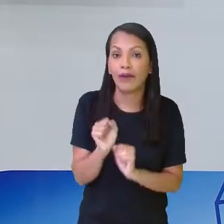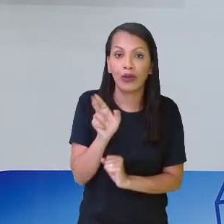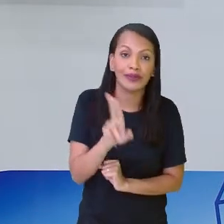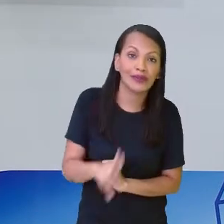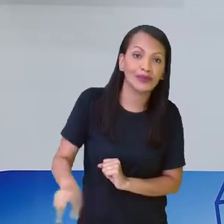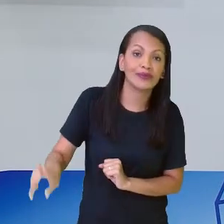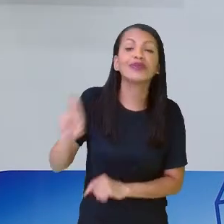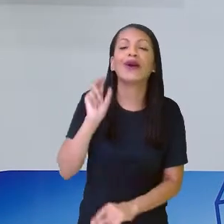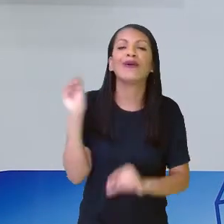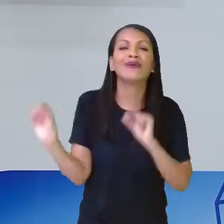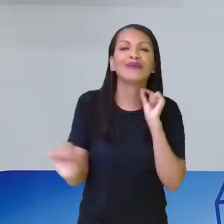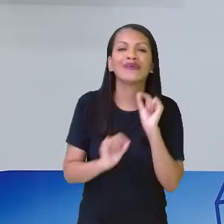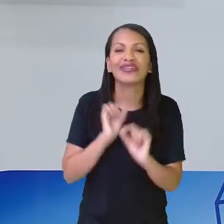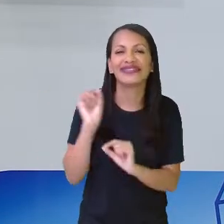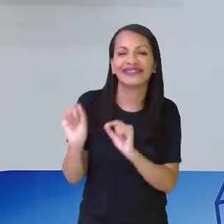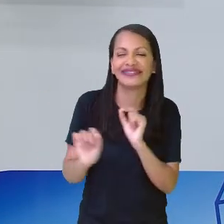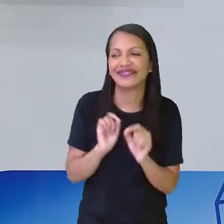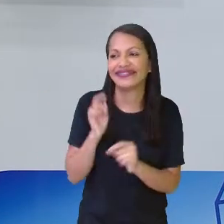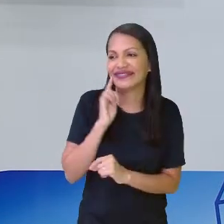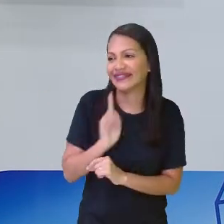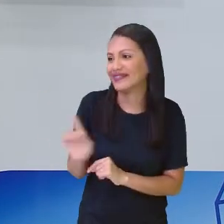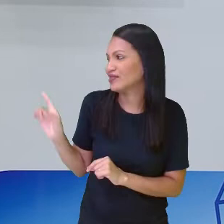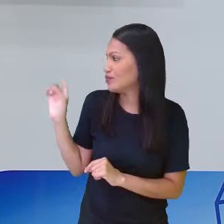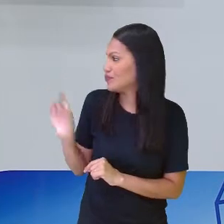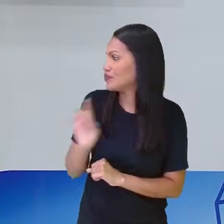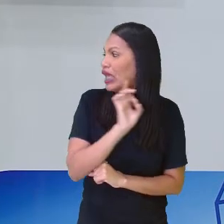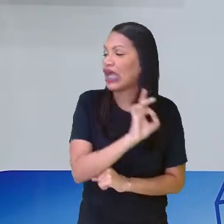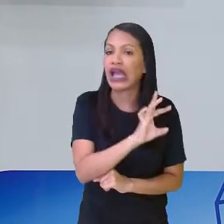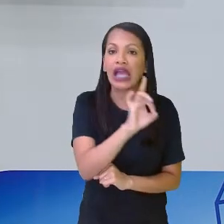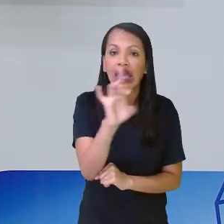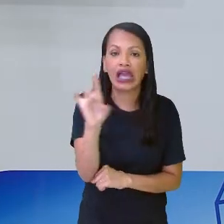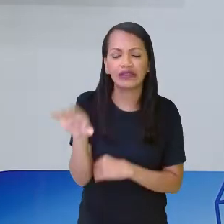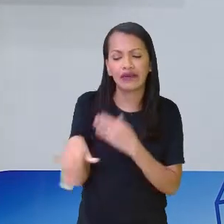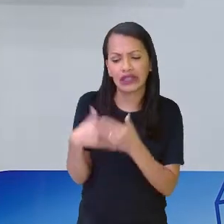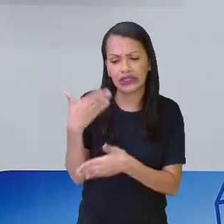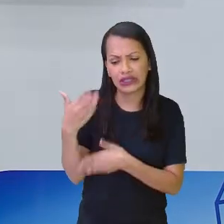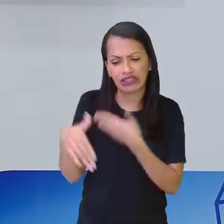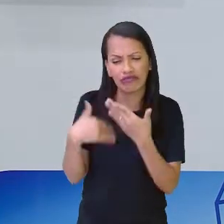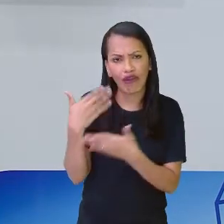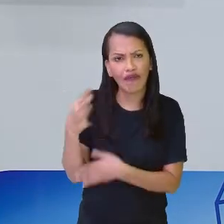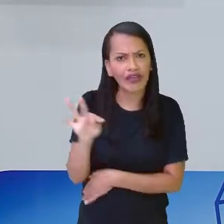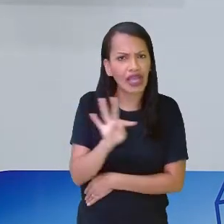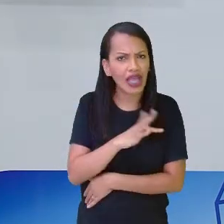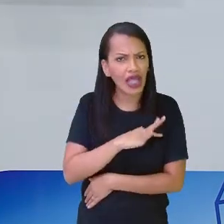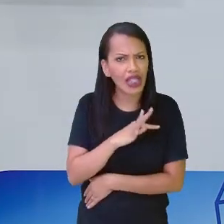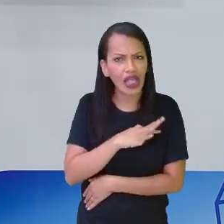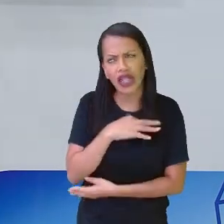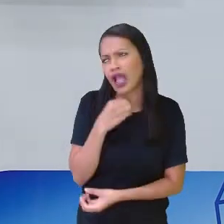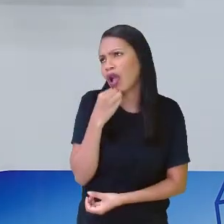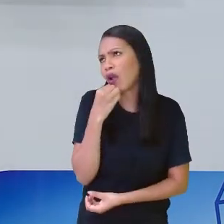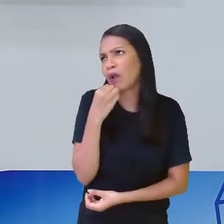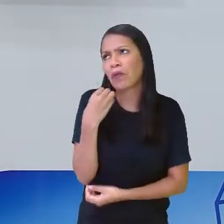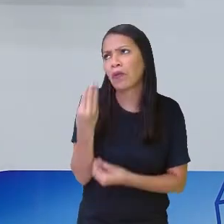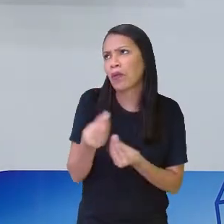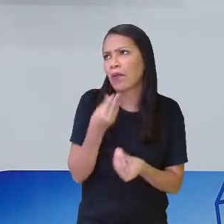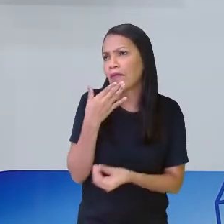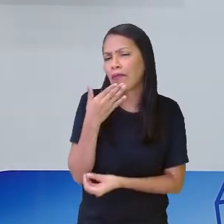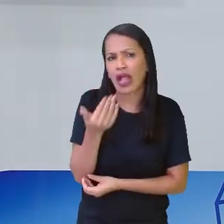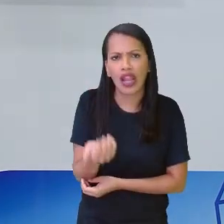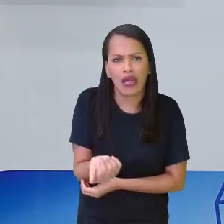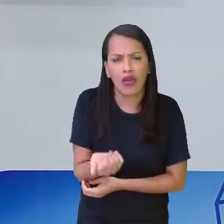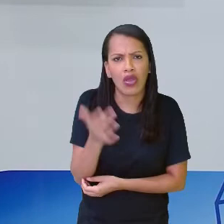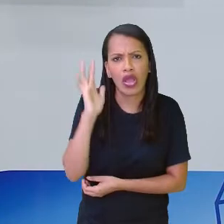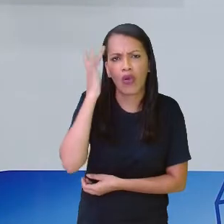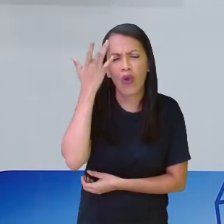várias técnicas para fazer uma pintura, e cada um vai desenvolver a técnica da forma que acha